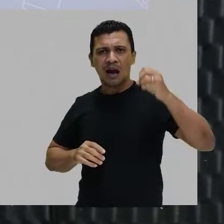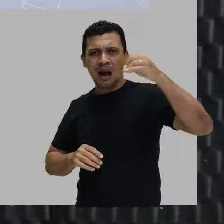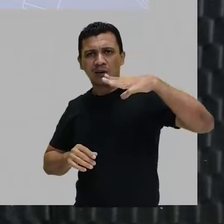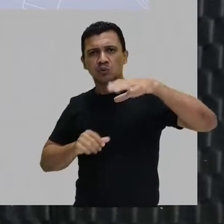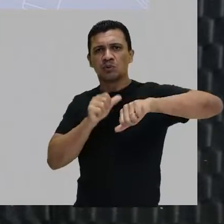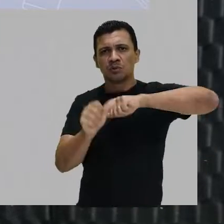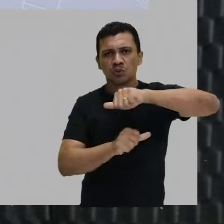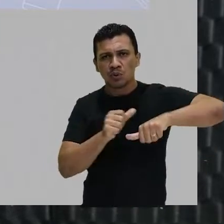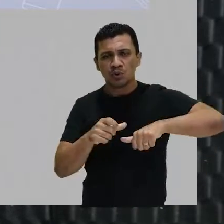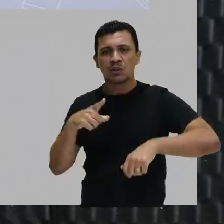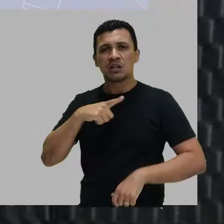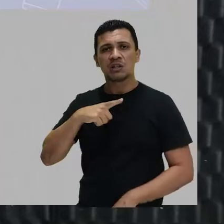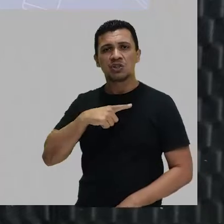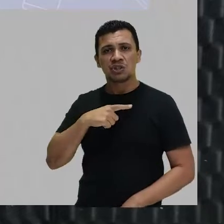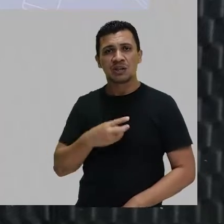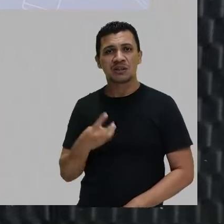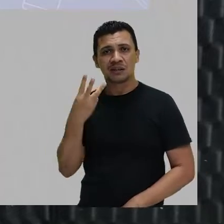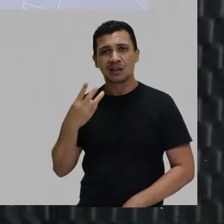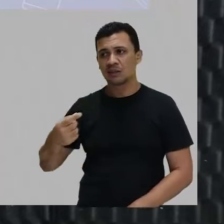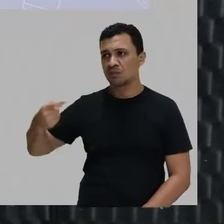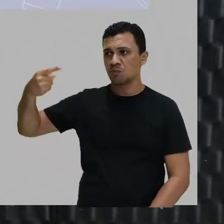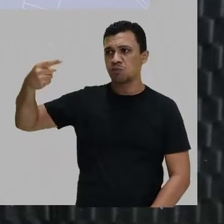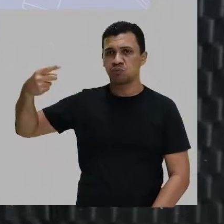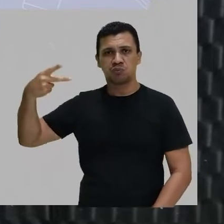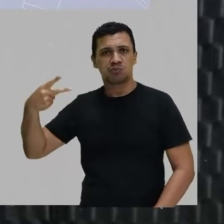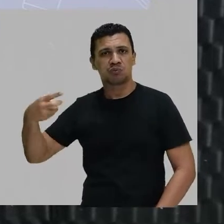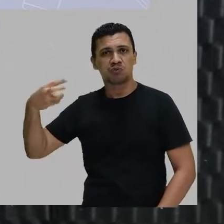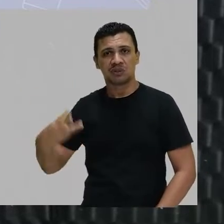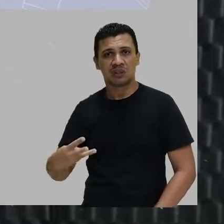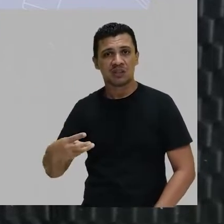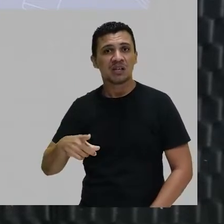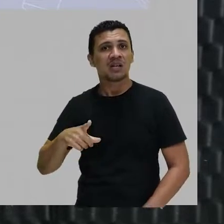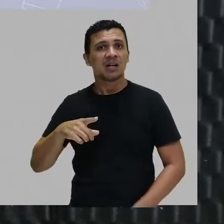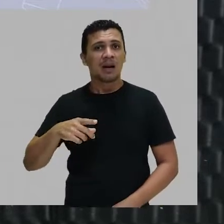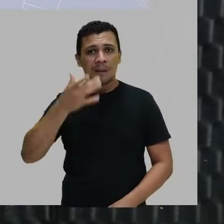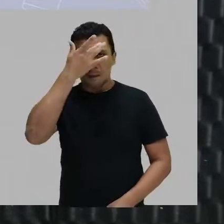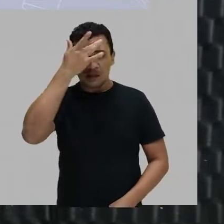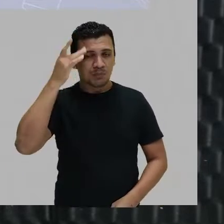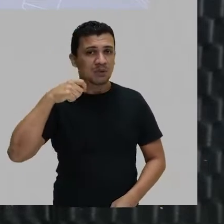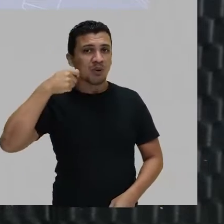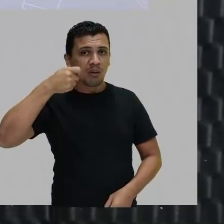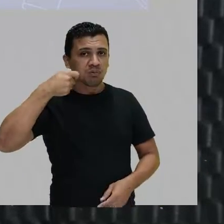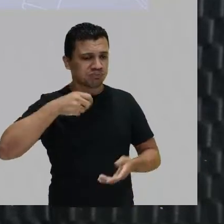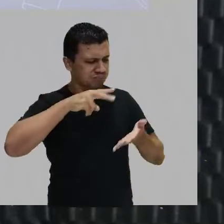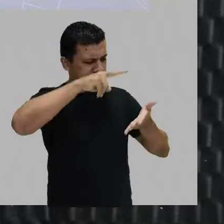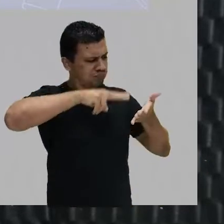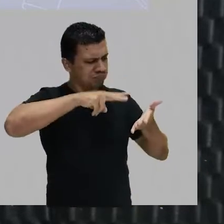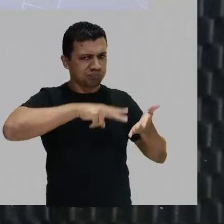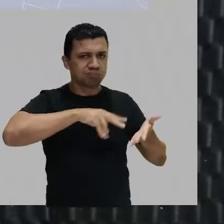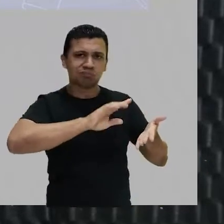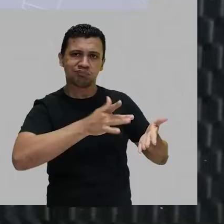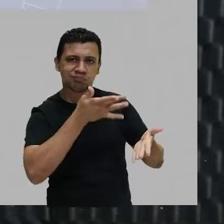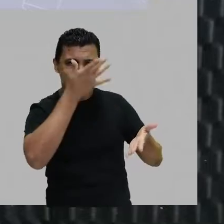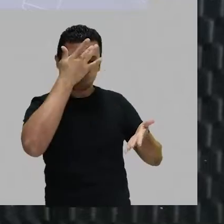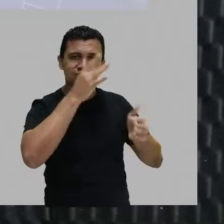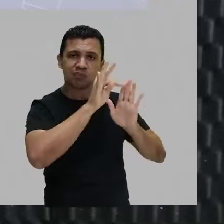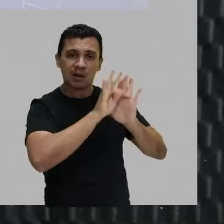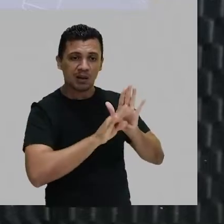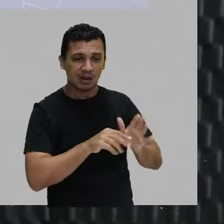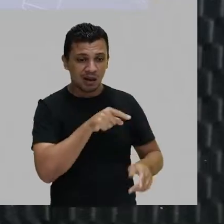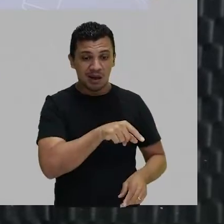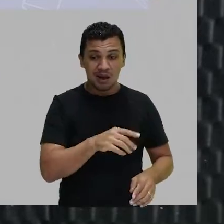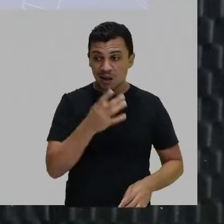palcos eram três, os atores tinham que decorar os textos à risca, a interpretação era verdadeira, e aí a plateia fez assim,